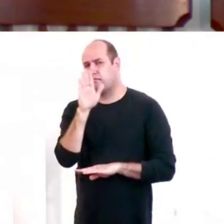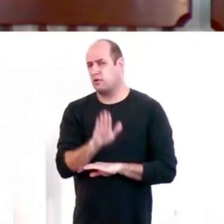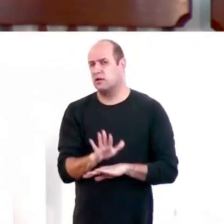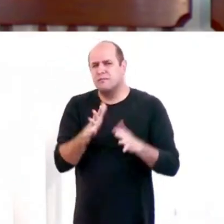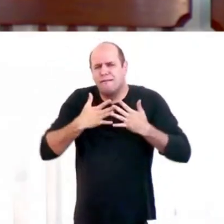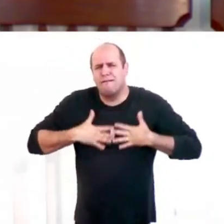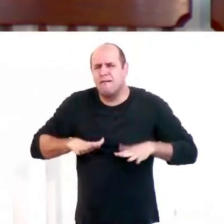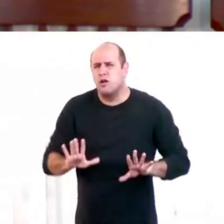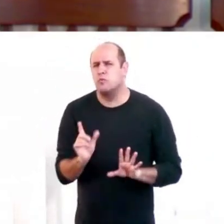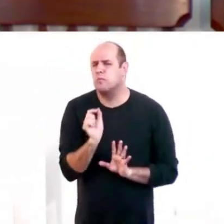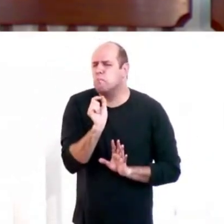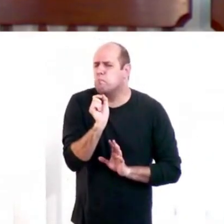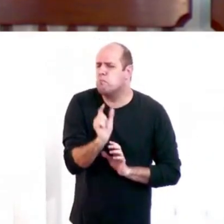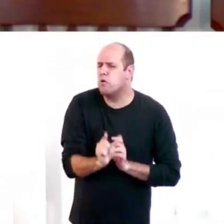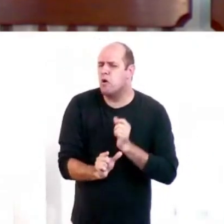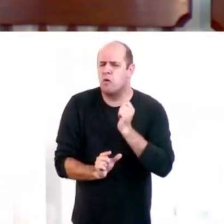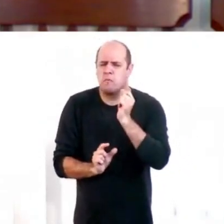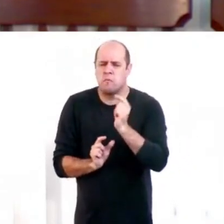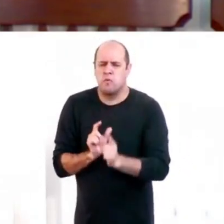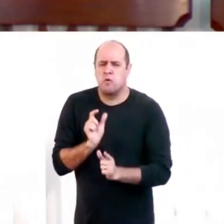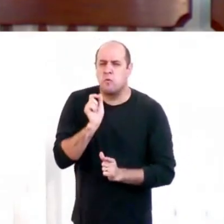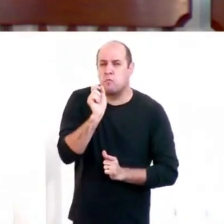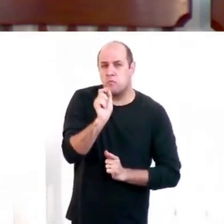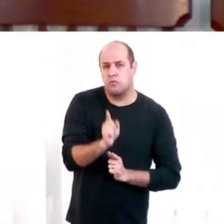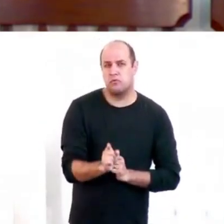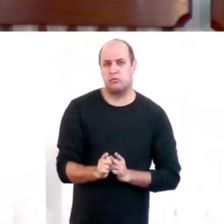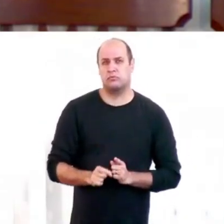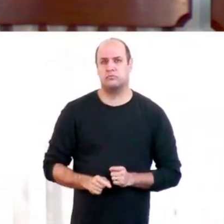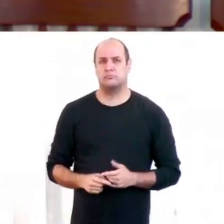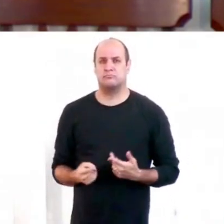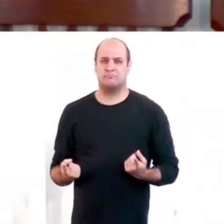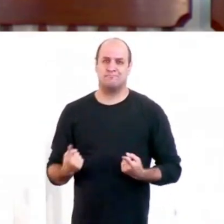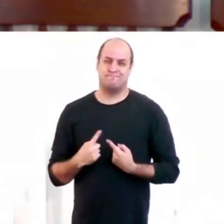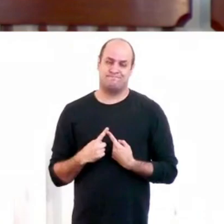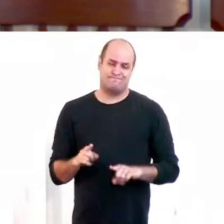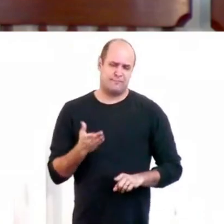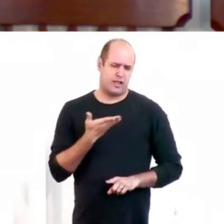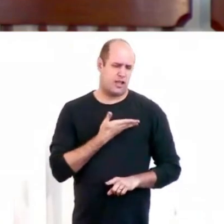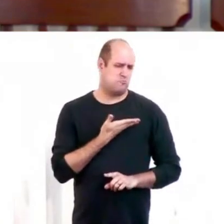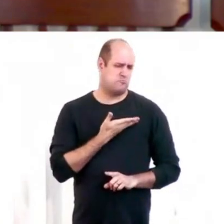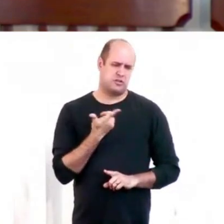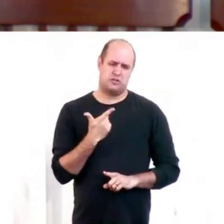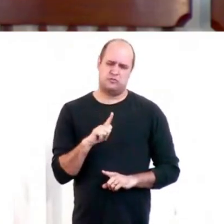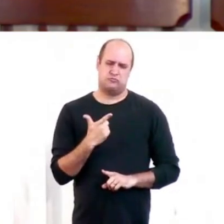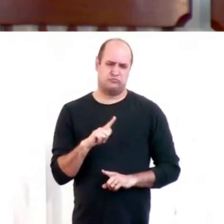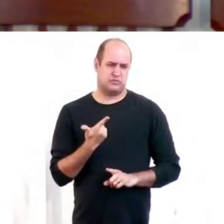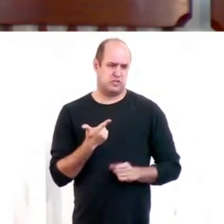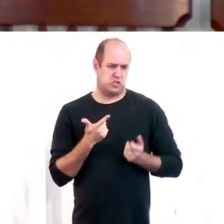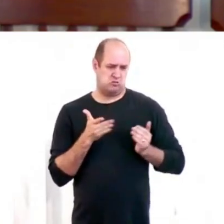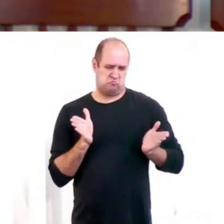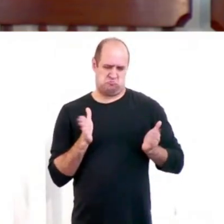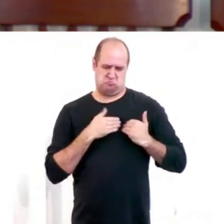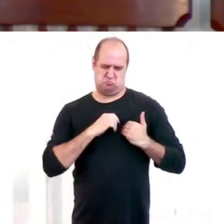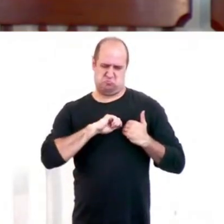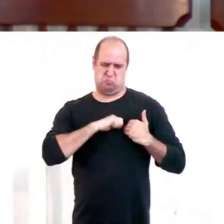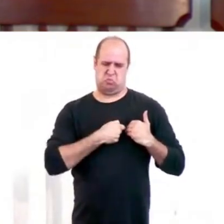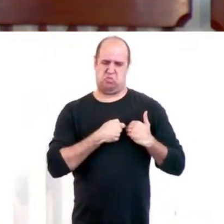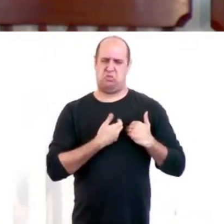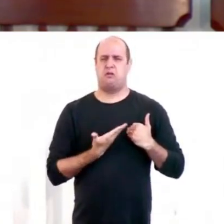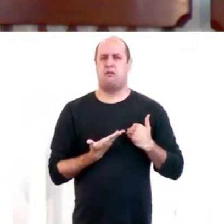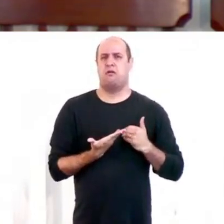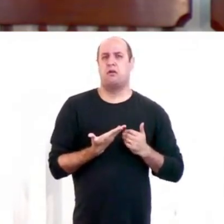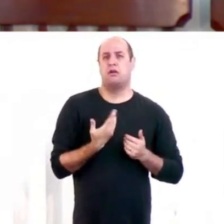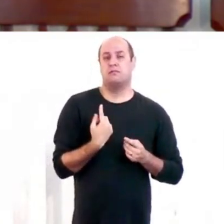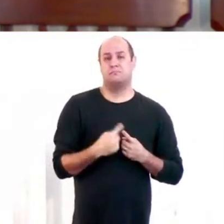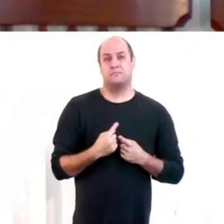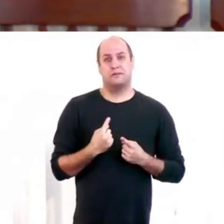pouco. Mas estão depressivos, não têm amizade, não se abrem, corações fechados, porque